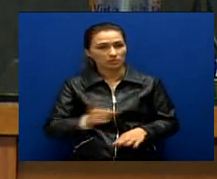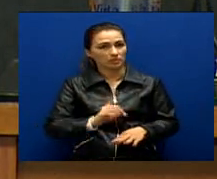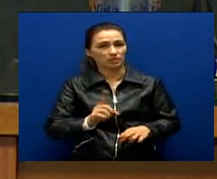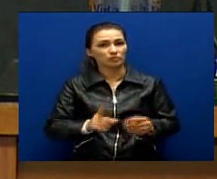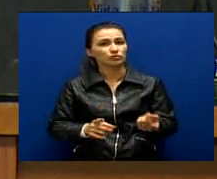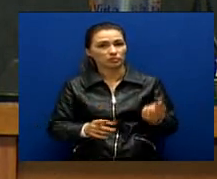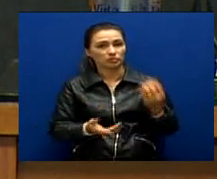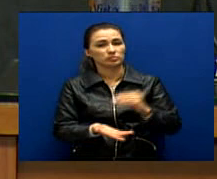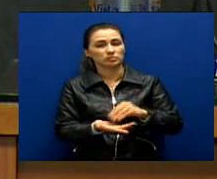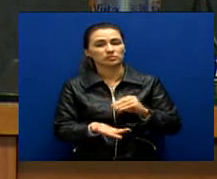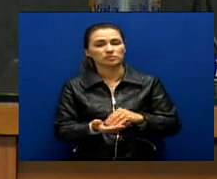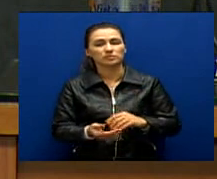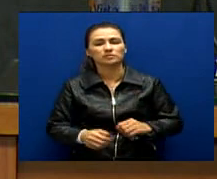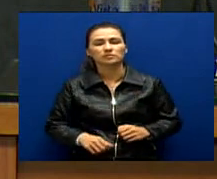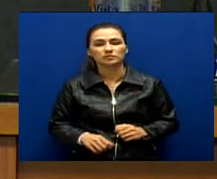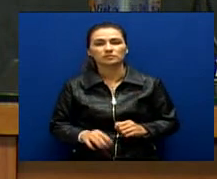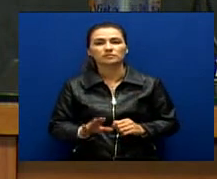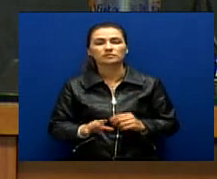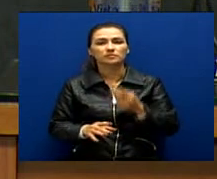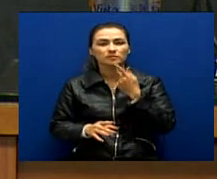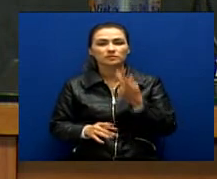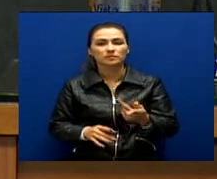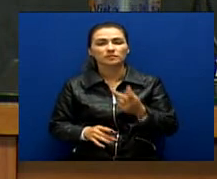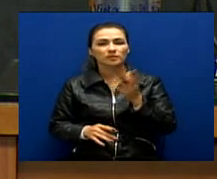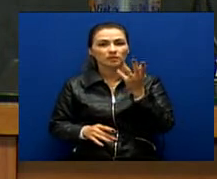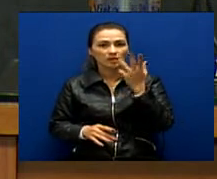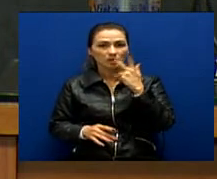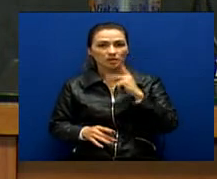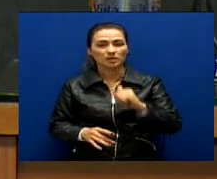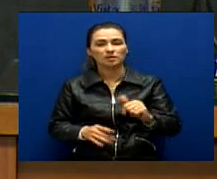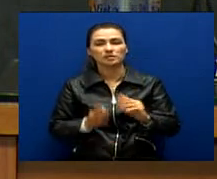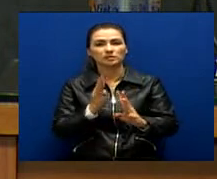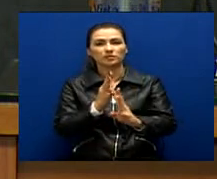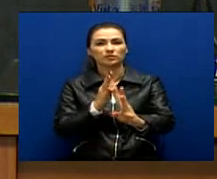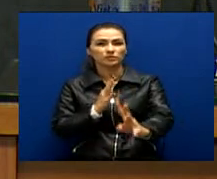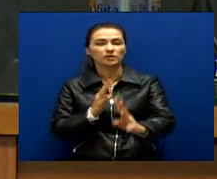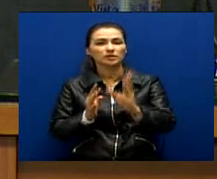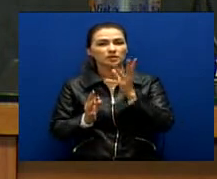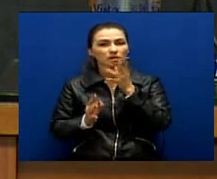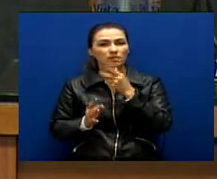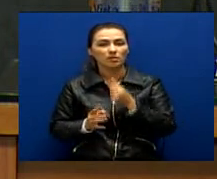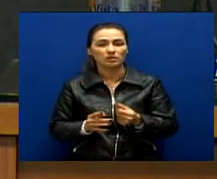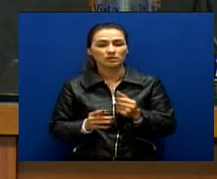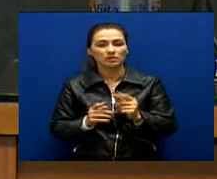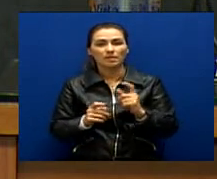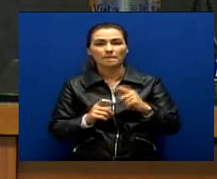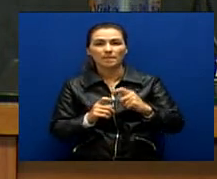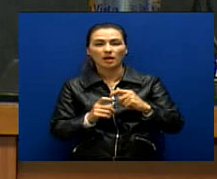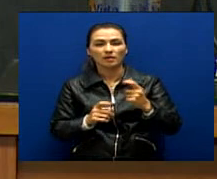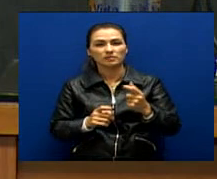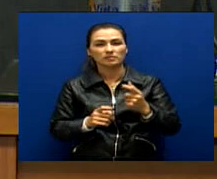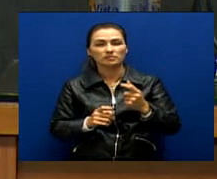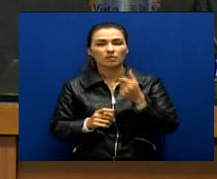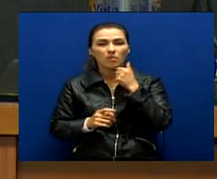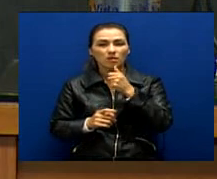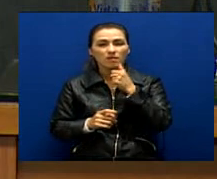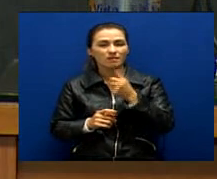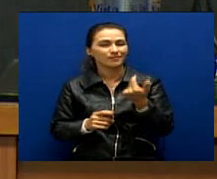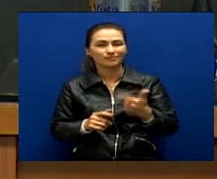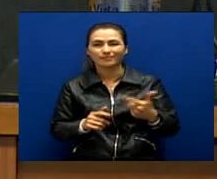ali tratamento das crianças a demora para atendimento filas ginecologista que não têm horário restrito